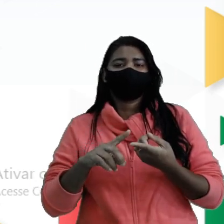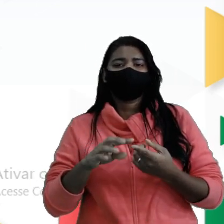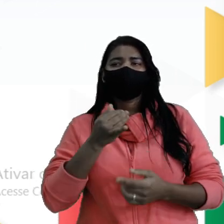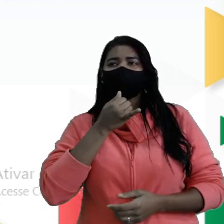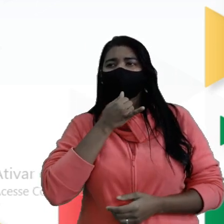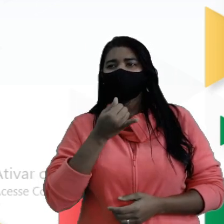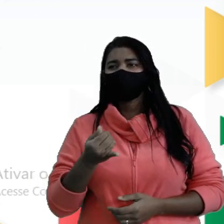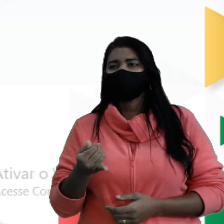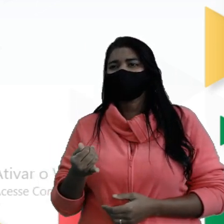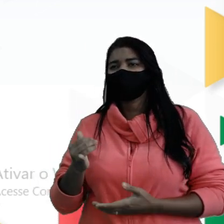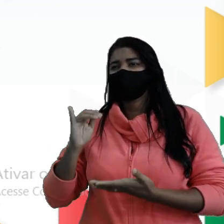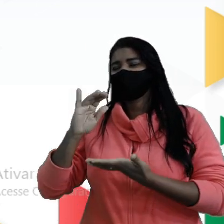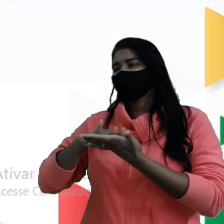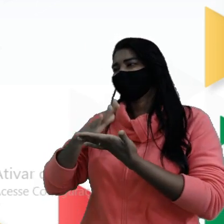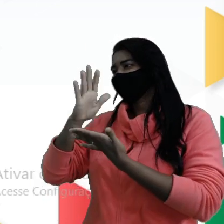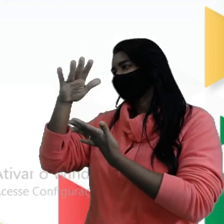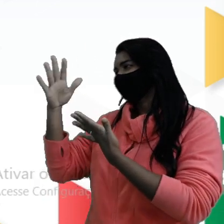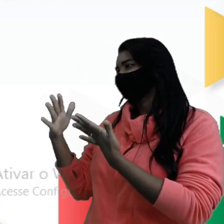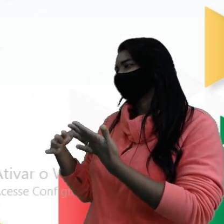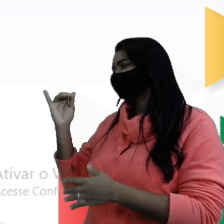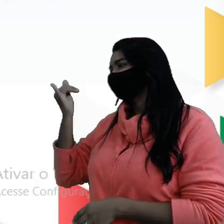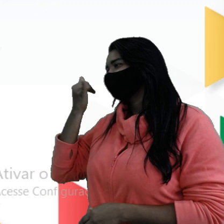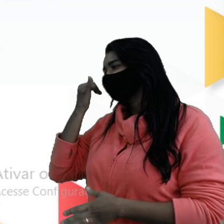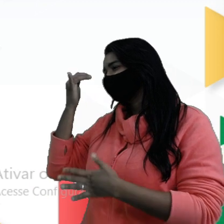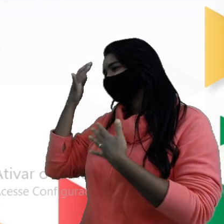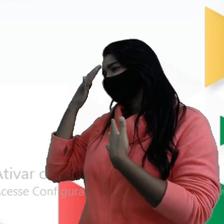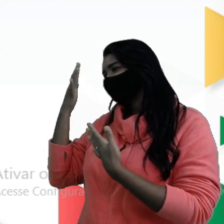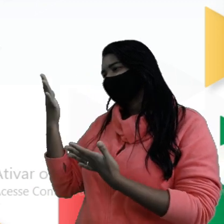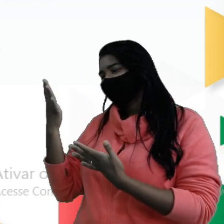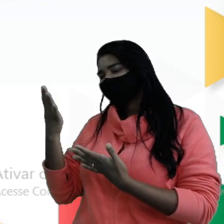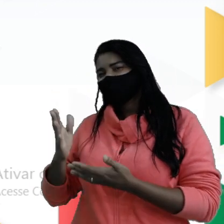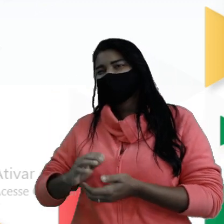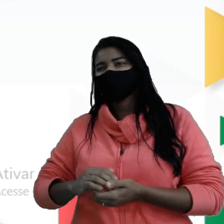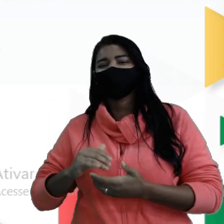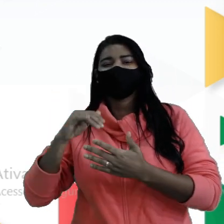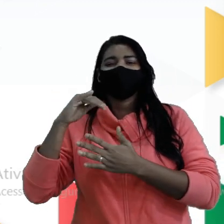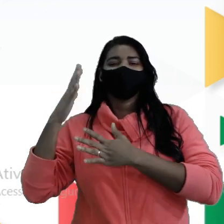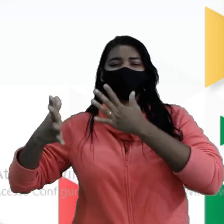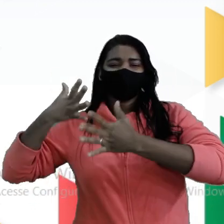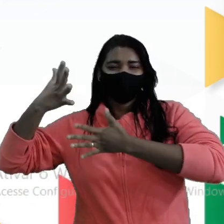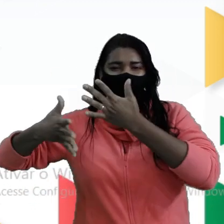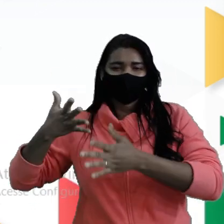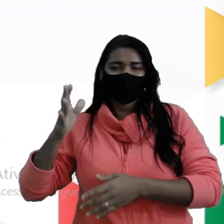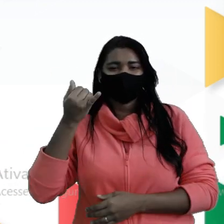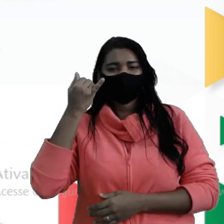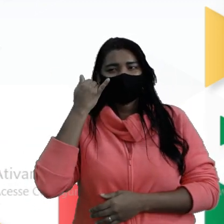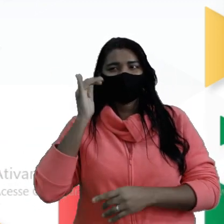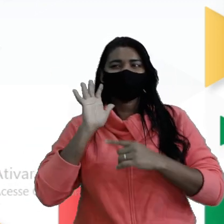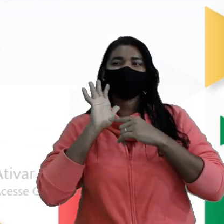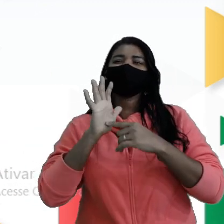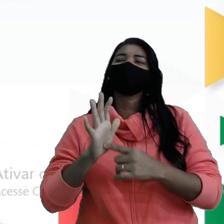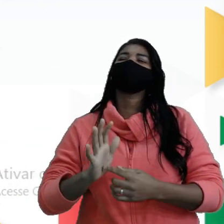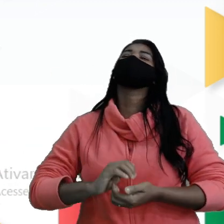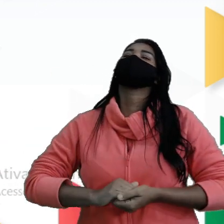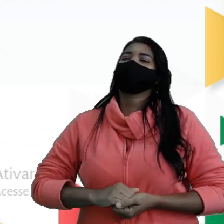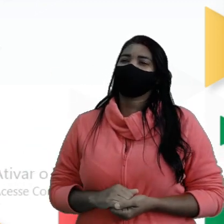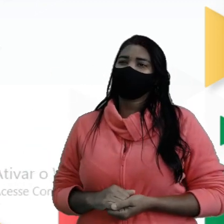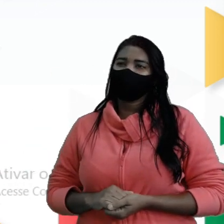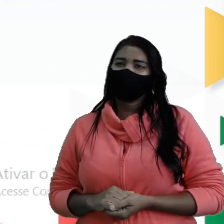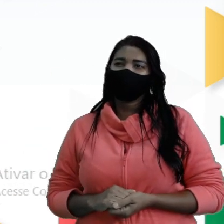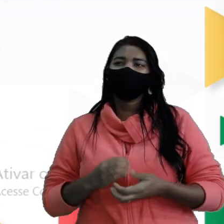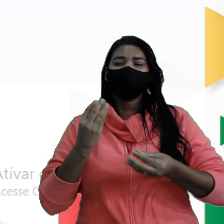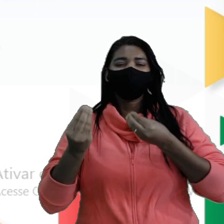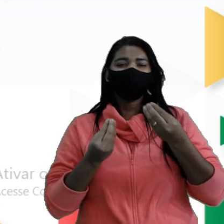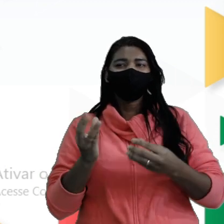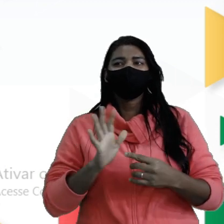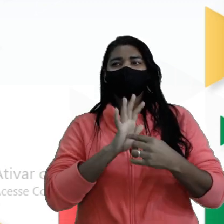ver aqui, a nossa professora aqui, a intérprete, certo, de Libras aqui, a professora Joyce, vai mostrar. Professora, por favor, como é que